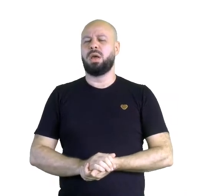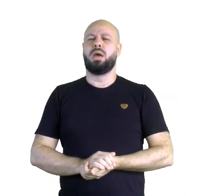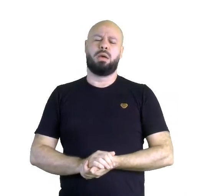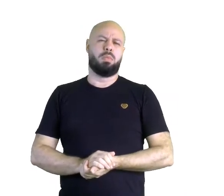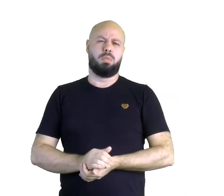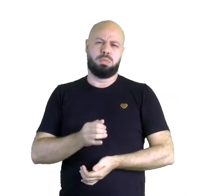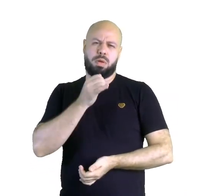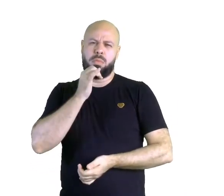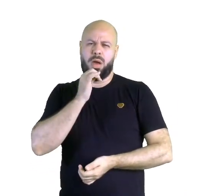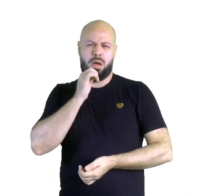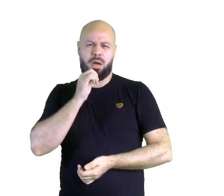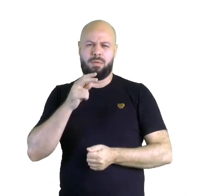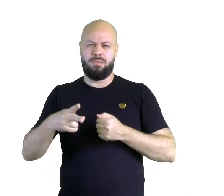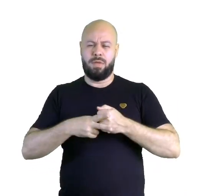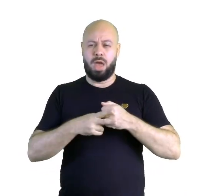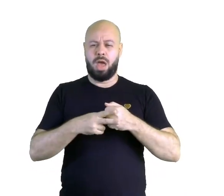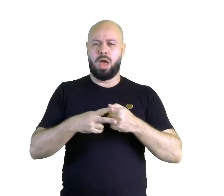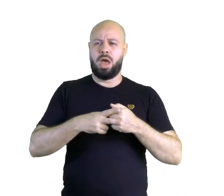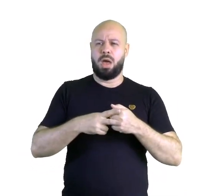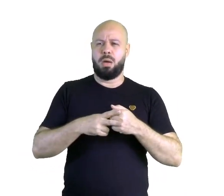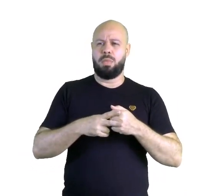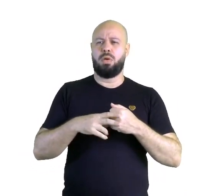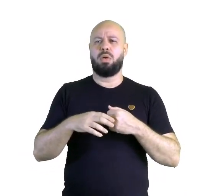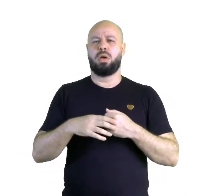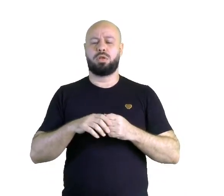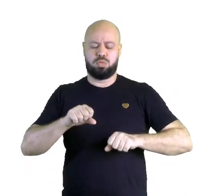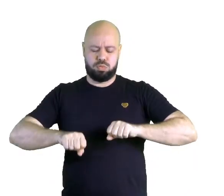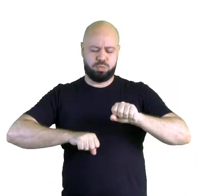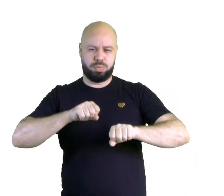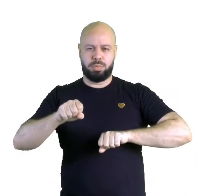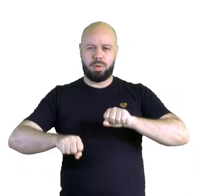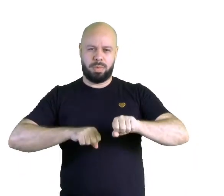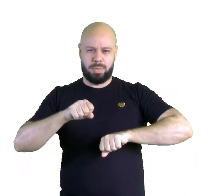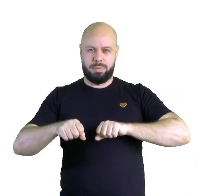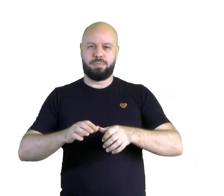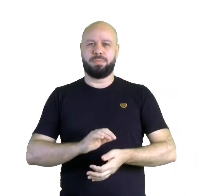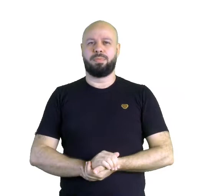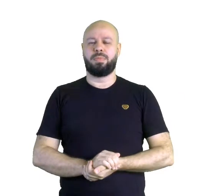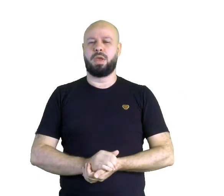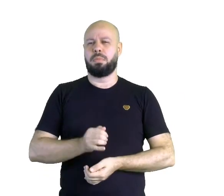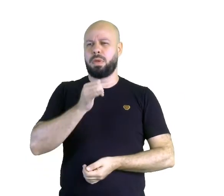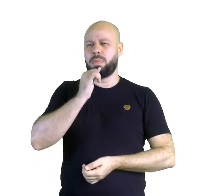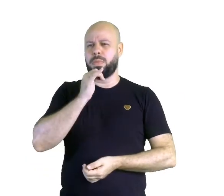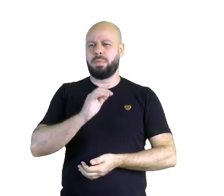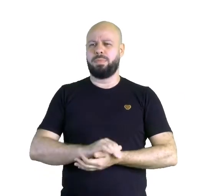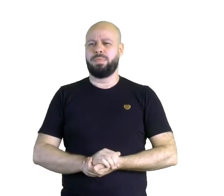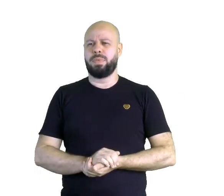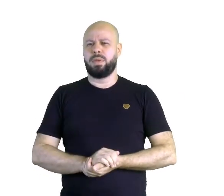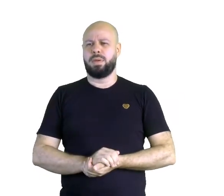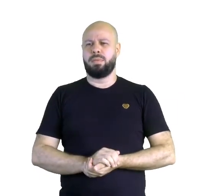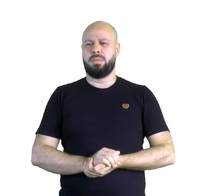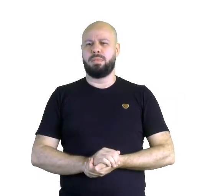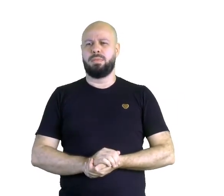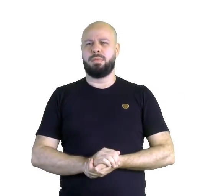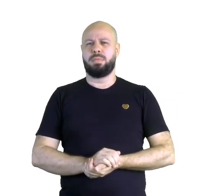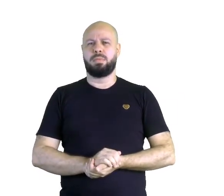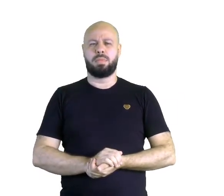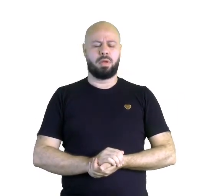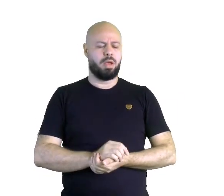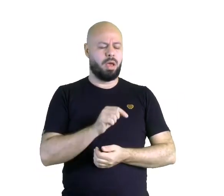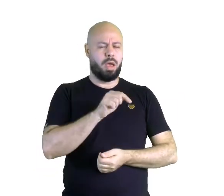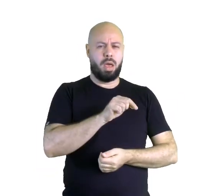né? No caso, não andar, caminhar, mas no caso, andar de bicicleta. Observem o exemplo. Então, eu trouxe para vocês, no Present